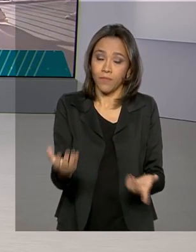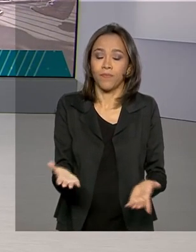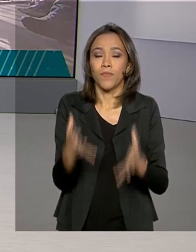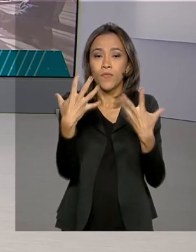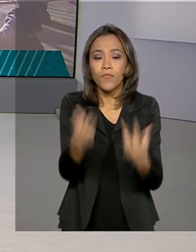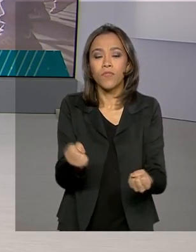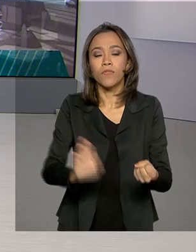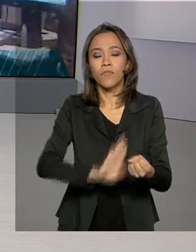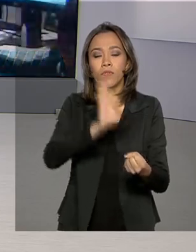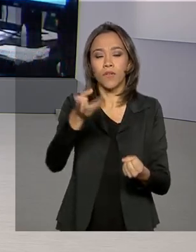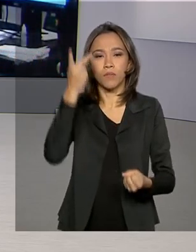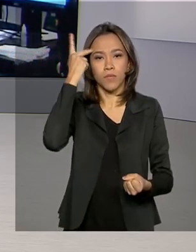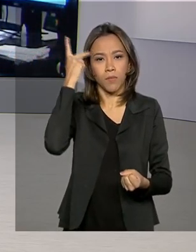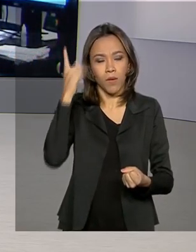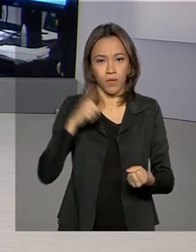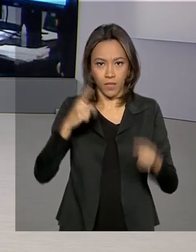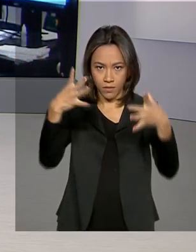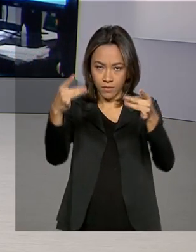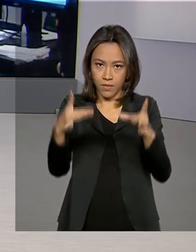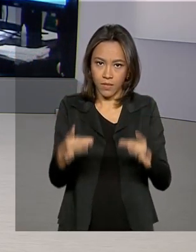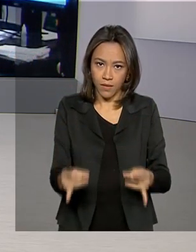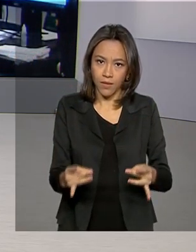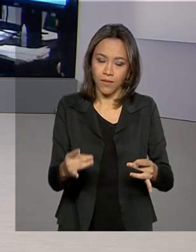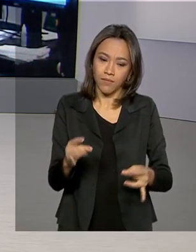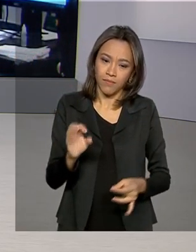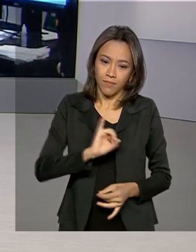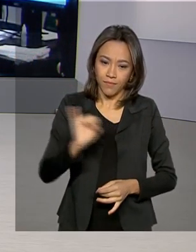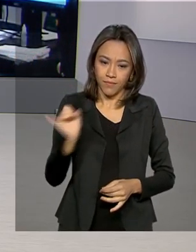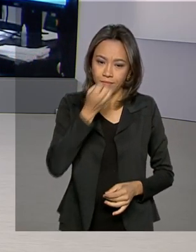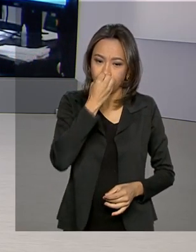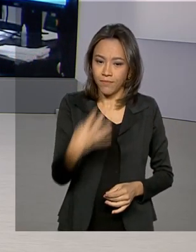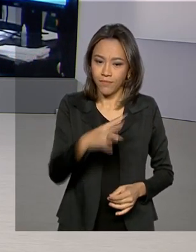Paulo. Raquel Setes traz os detalhes para a gente. Raquel, bom dia.